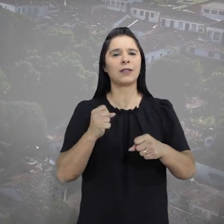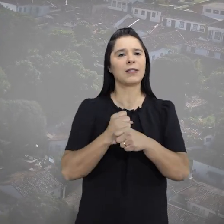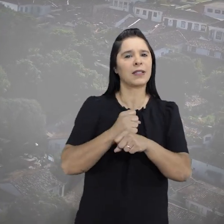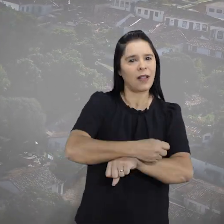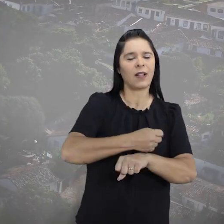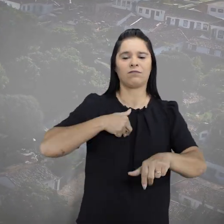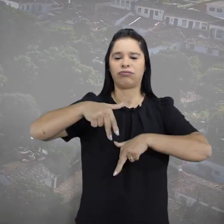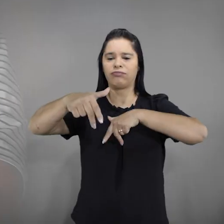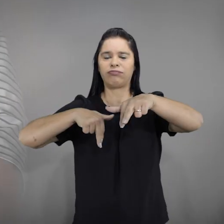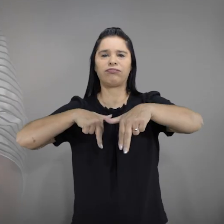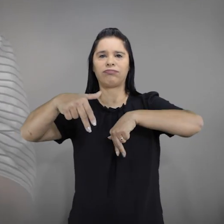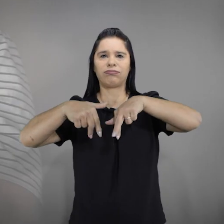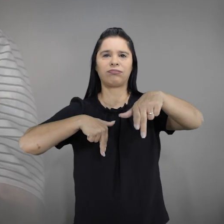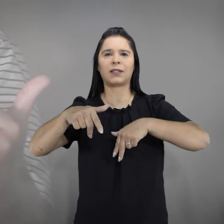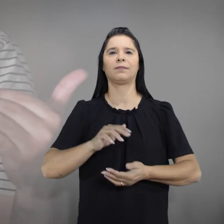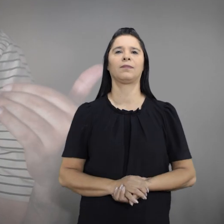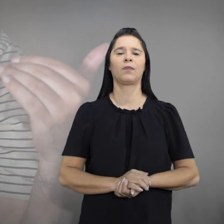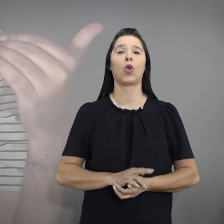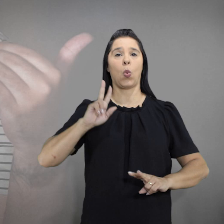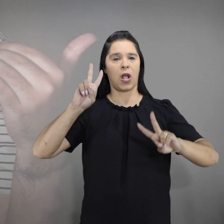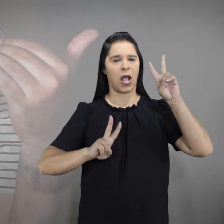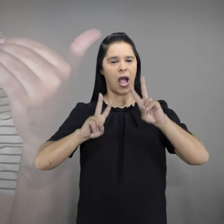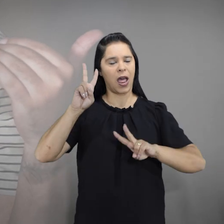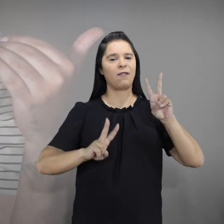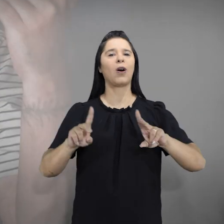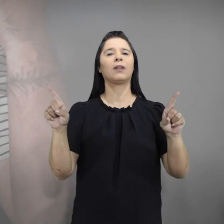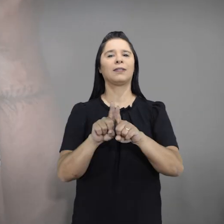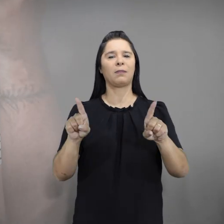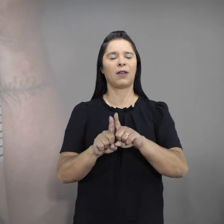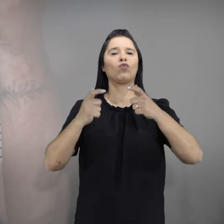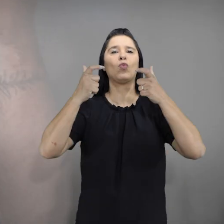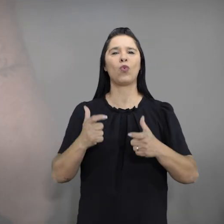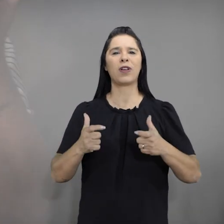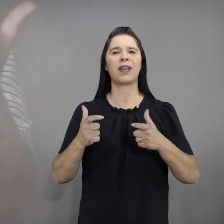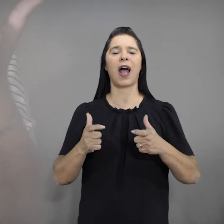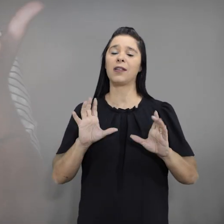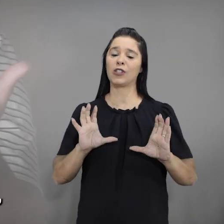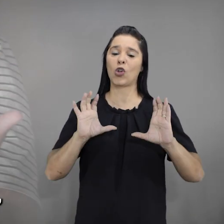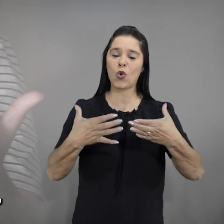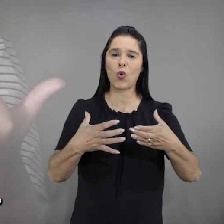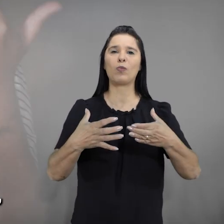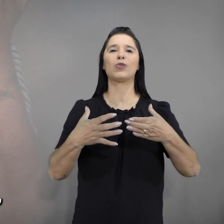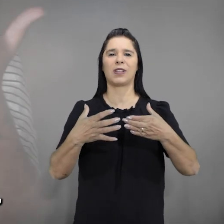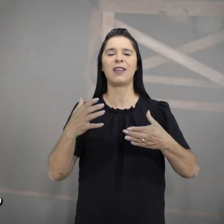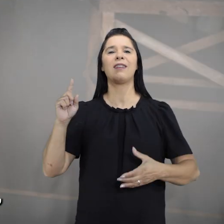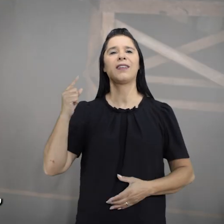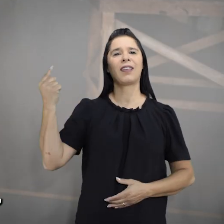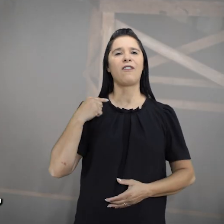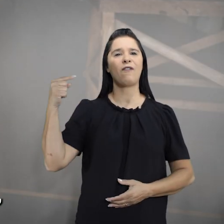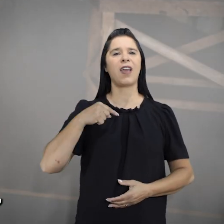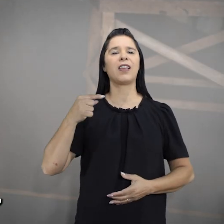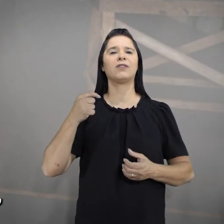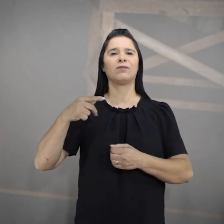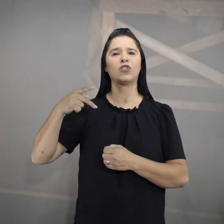escravizados circulavam. O carnaval foi também um espaço onde esses grupos, né, que vinham de